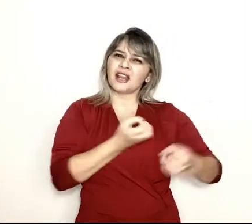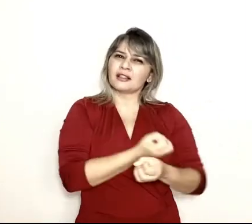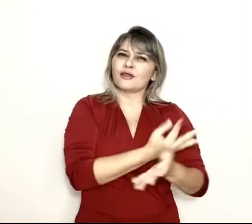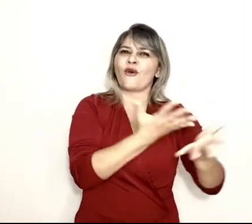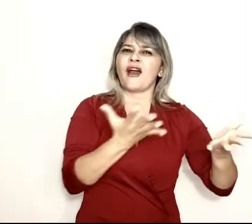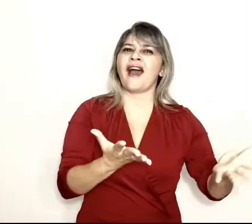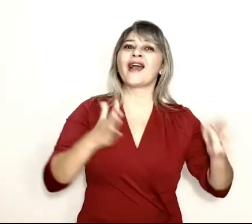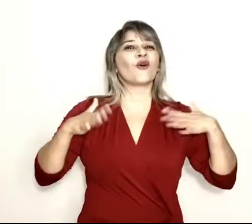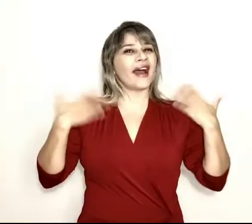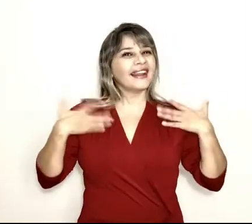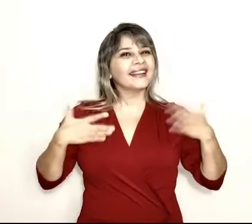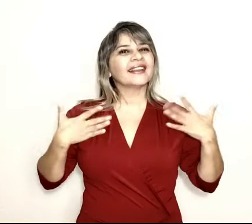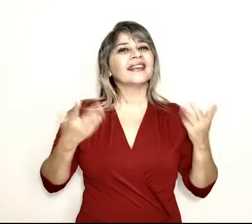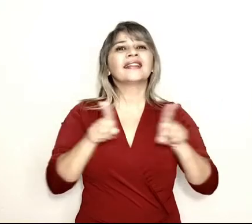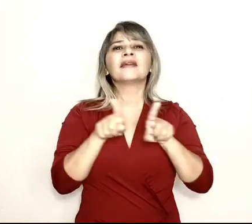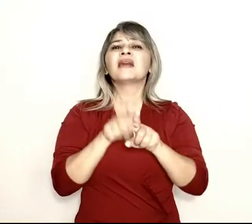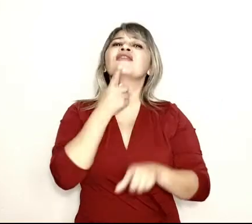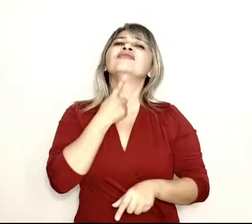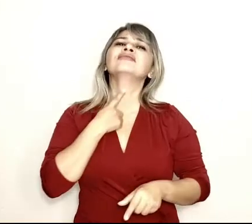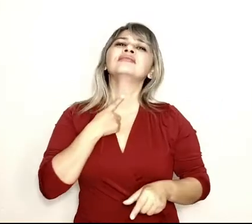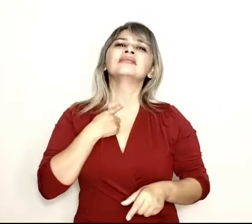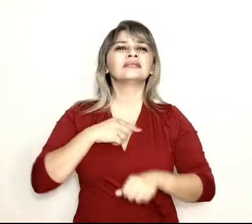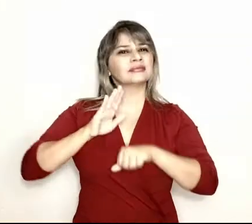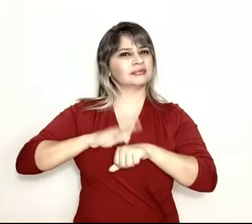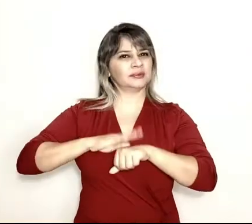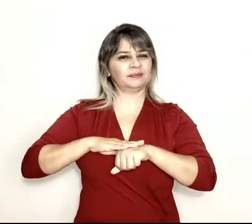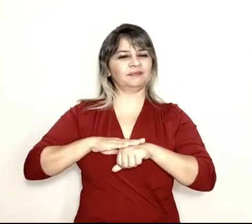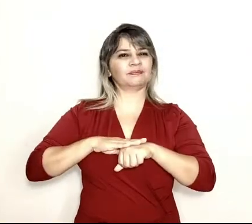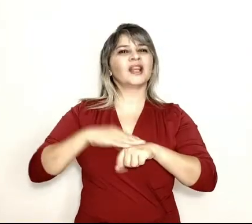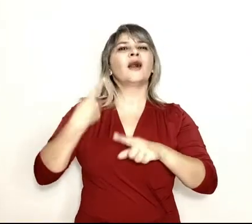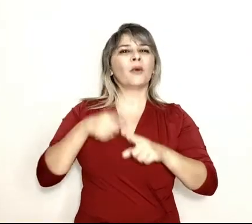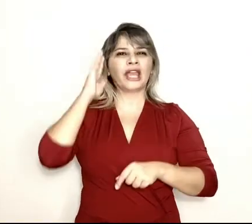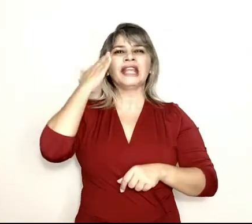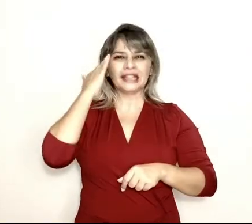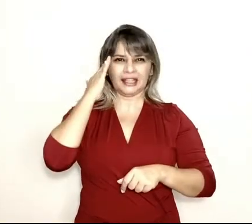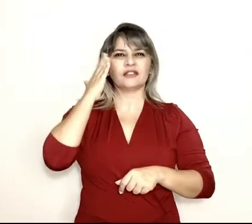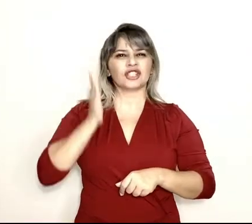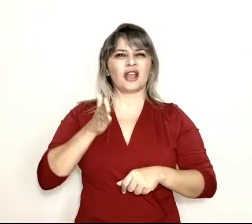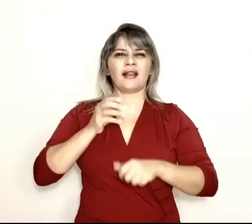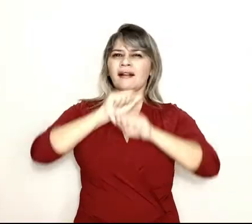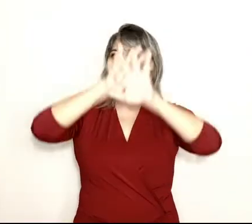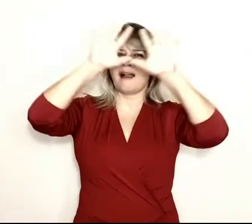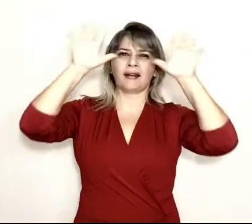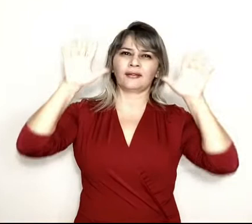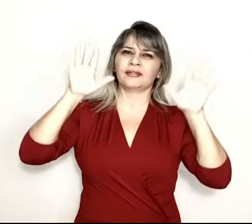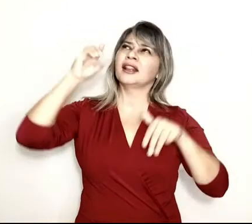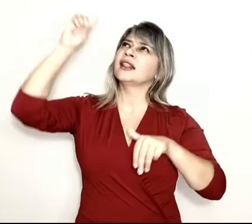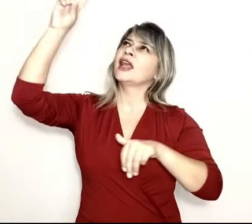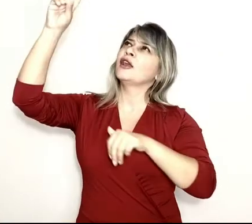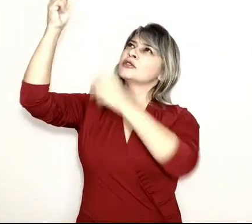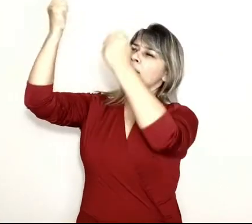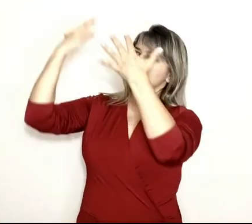da alegria que existe no meu coração, da generosidade que nasce no meu íntimo.